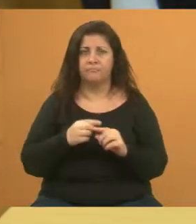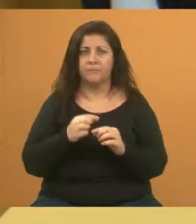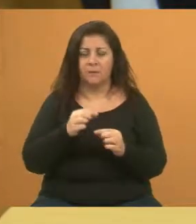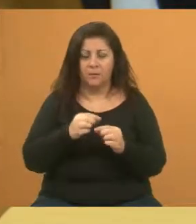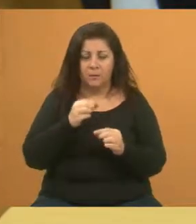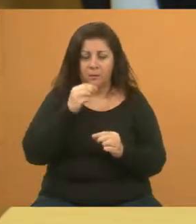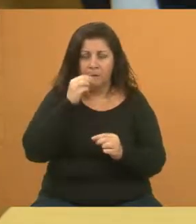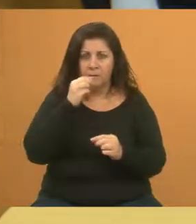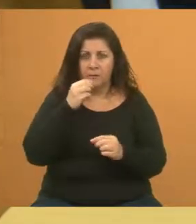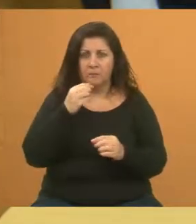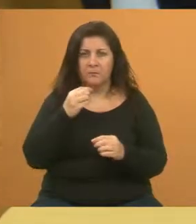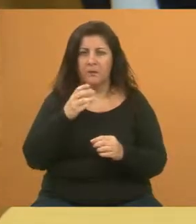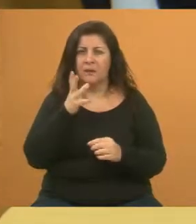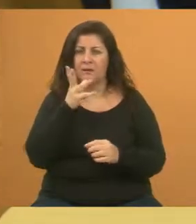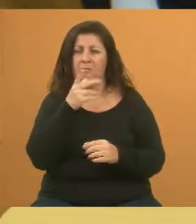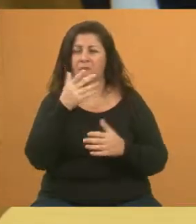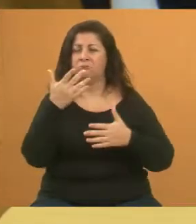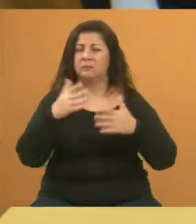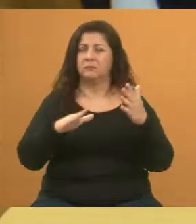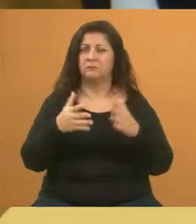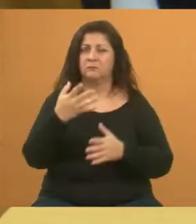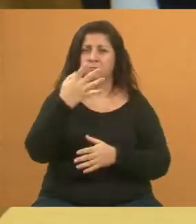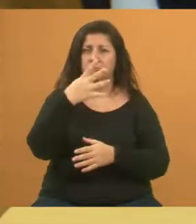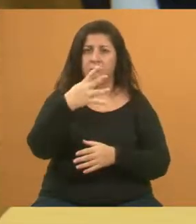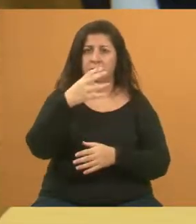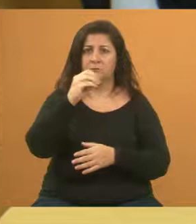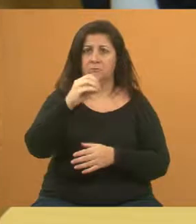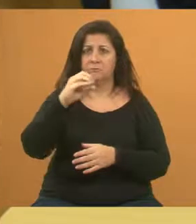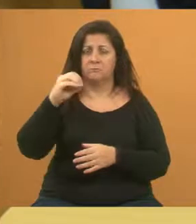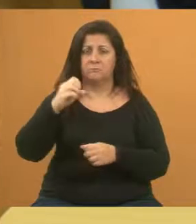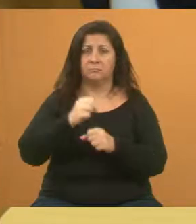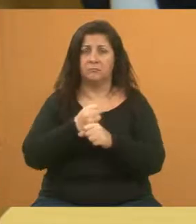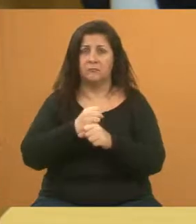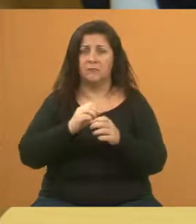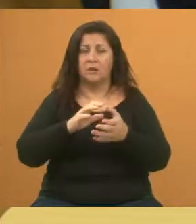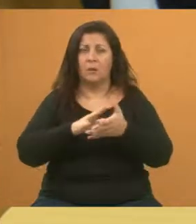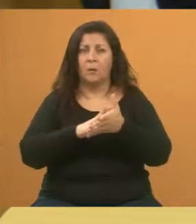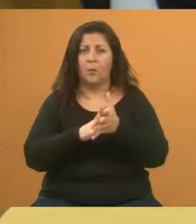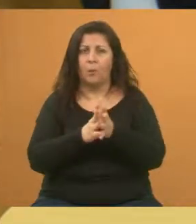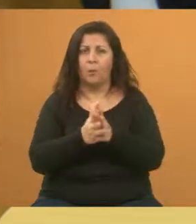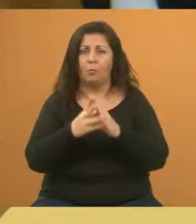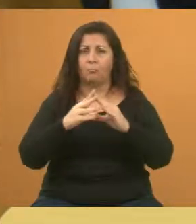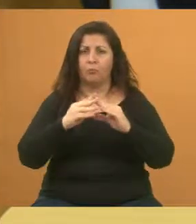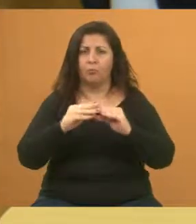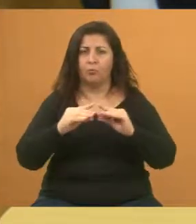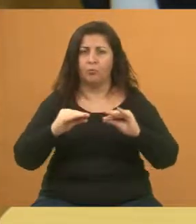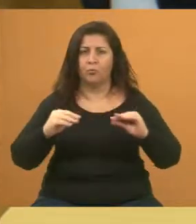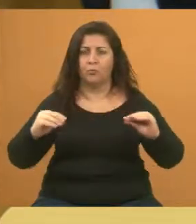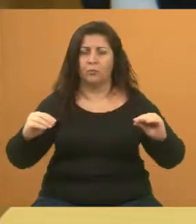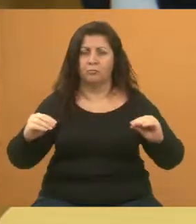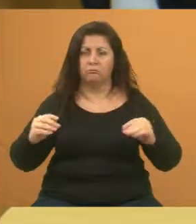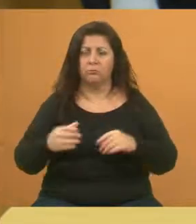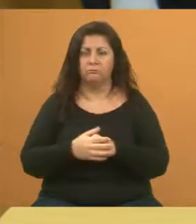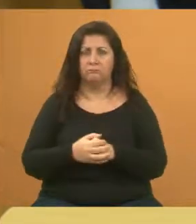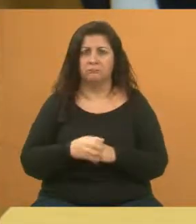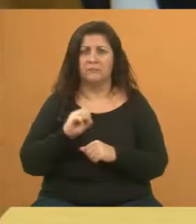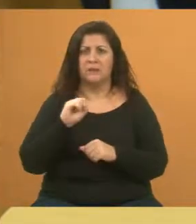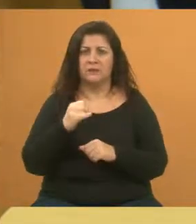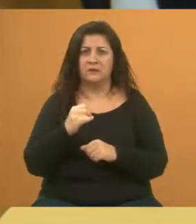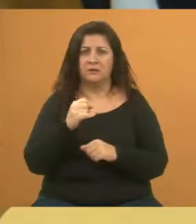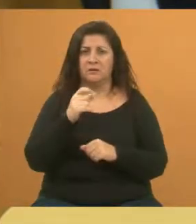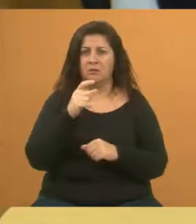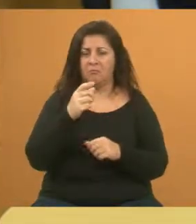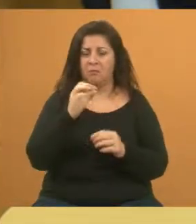ele demora mais ou menos 400 anos para se degradar no meio ambiente, né? Então você joga um